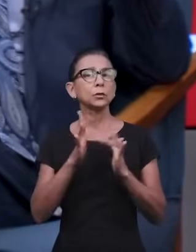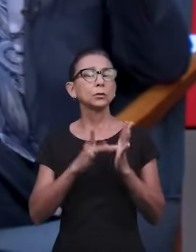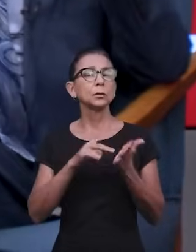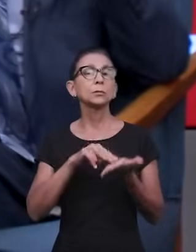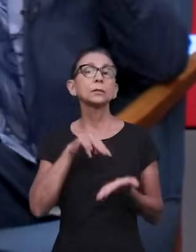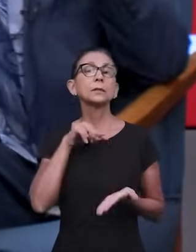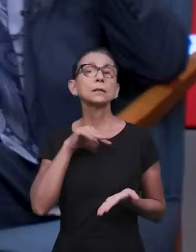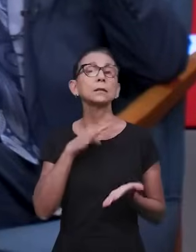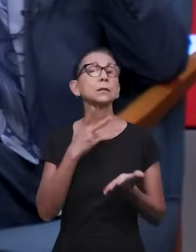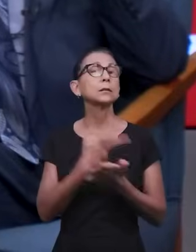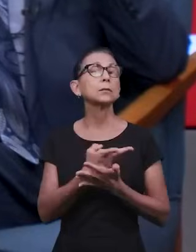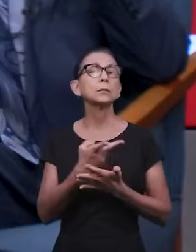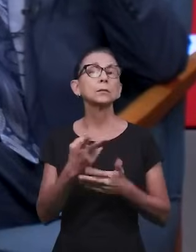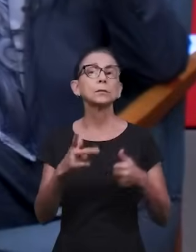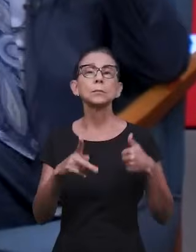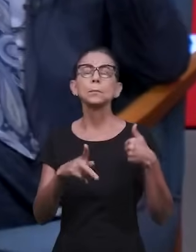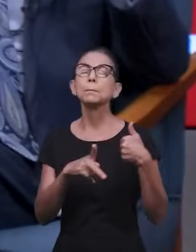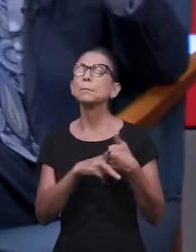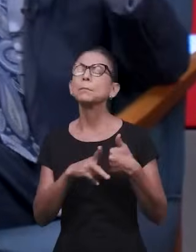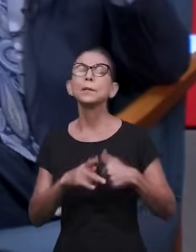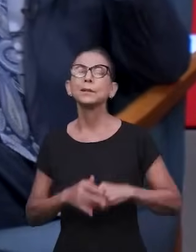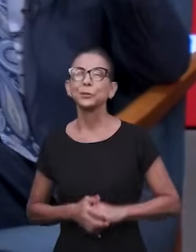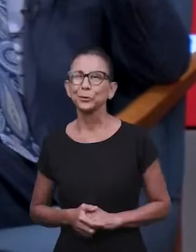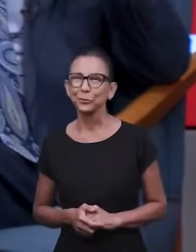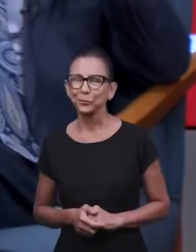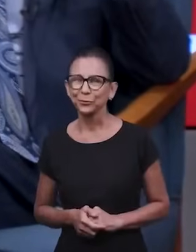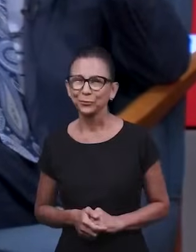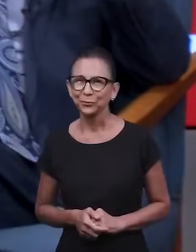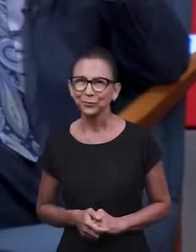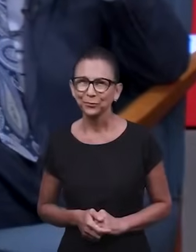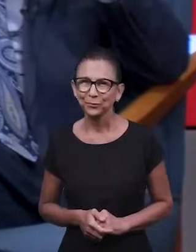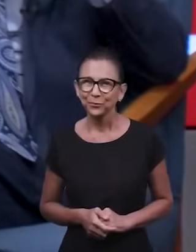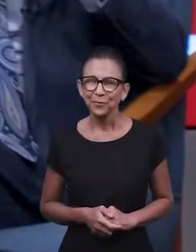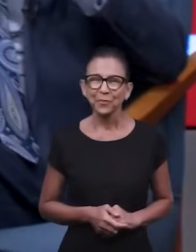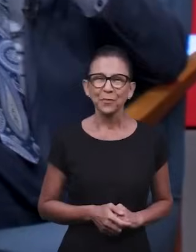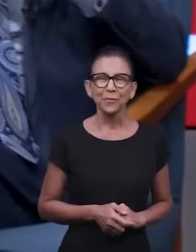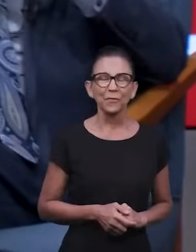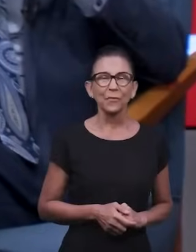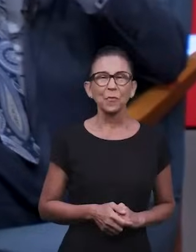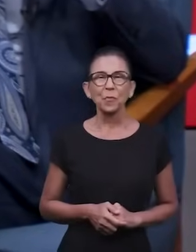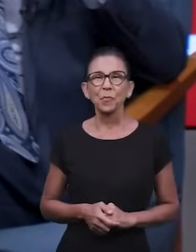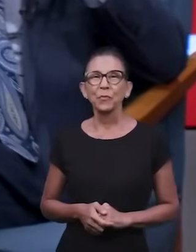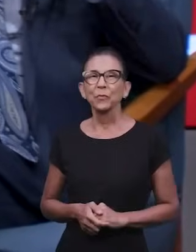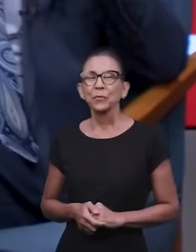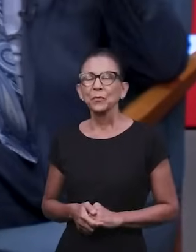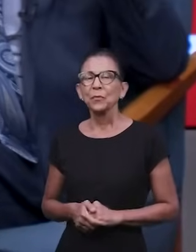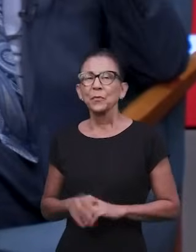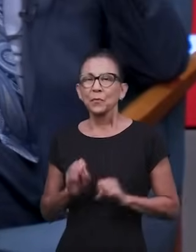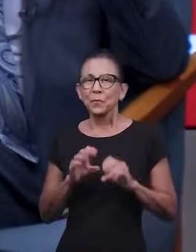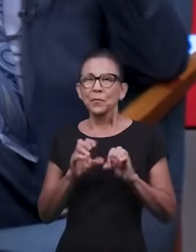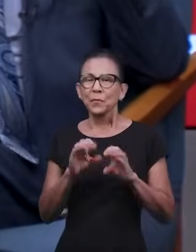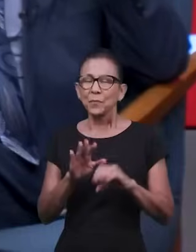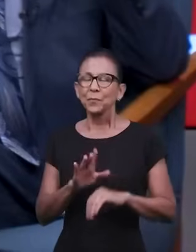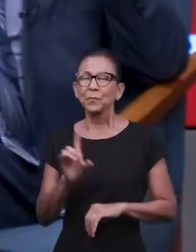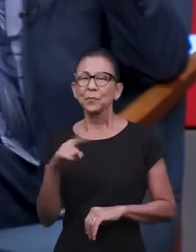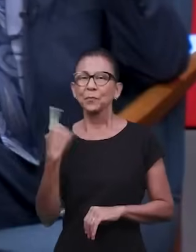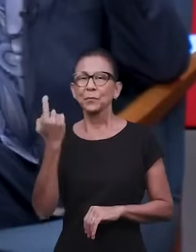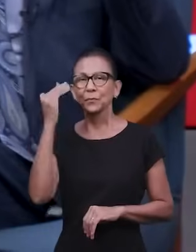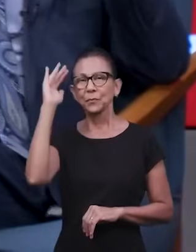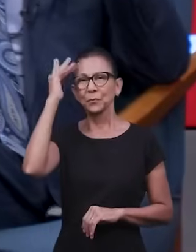que que acontece com Pedro e que serve de ensino para nós entendermos essa diferença